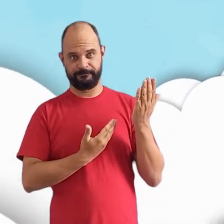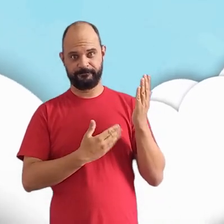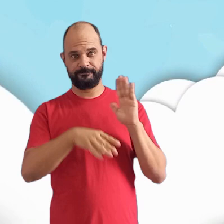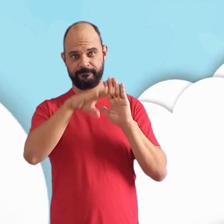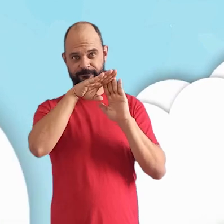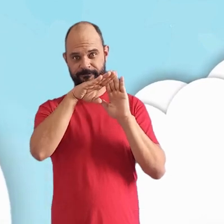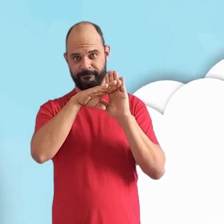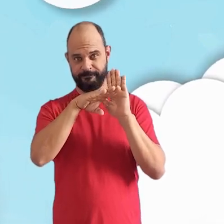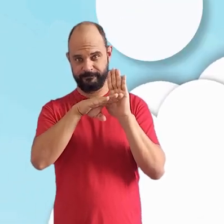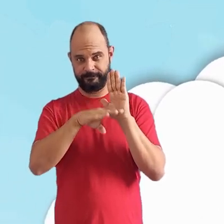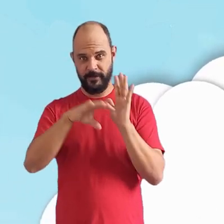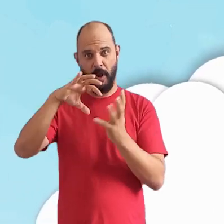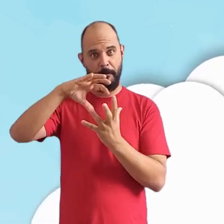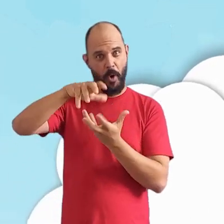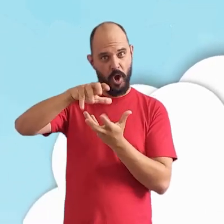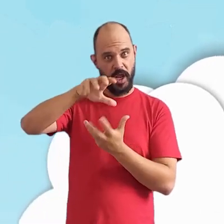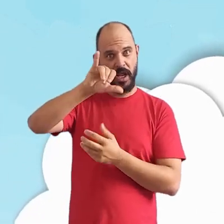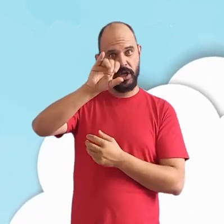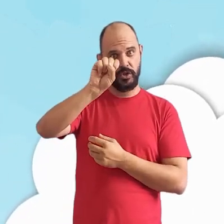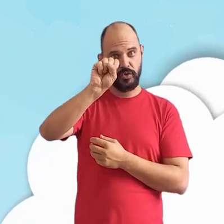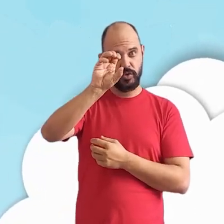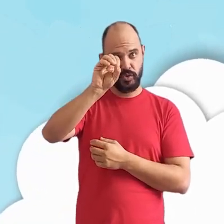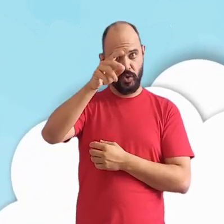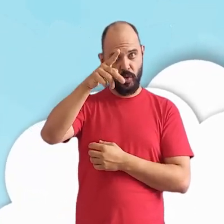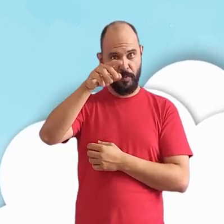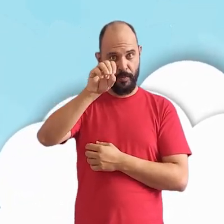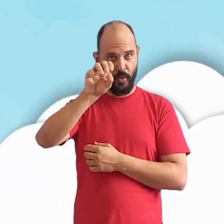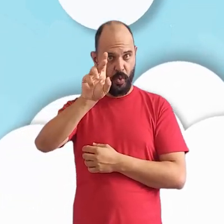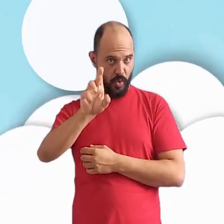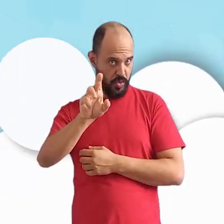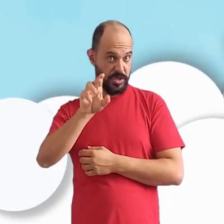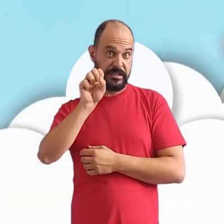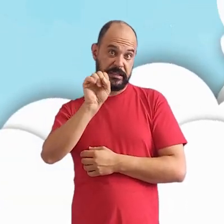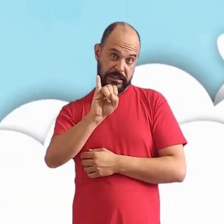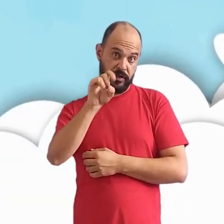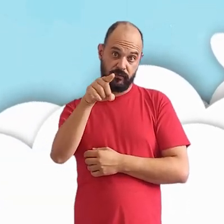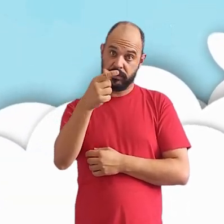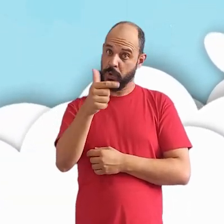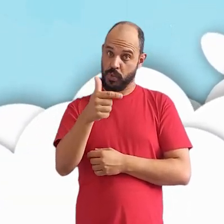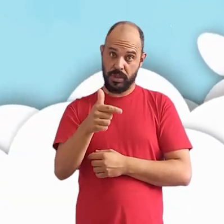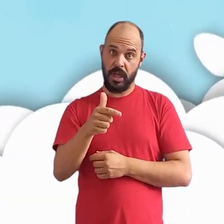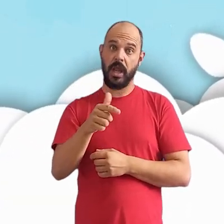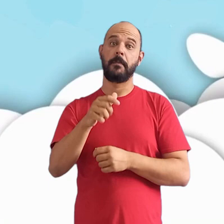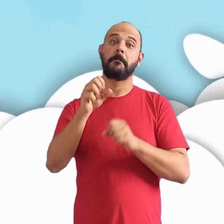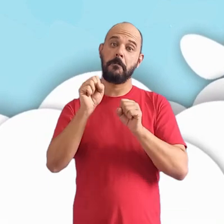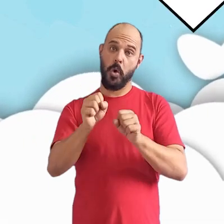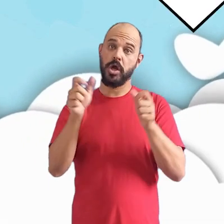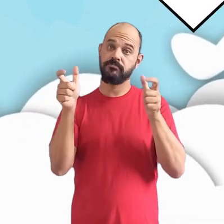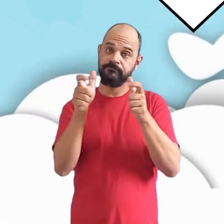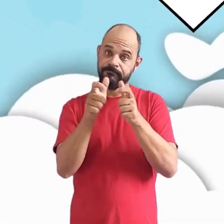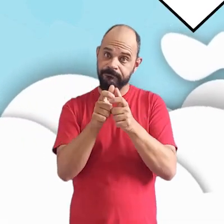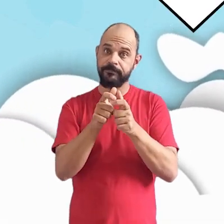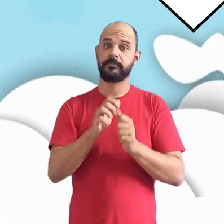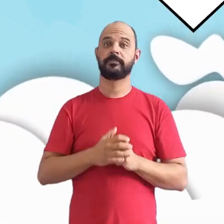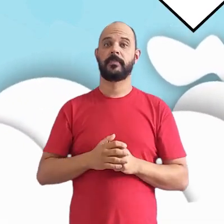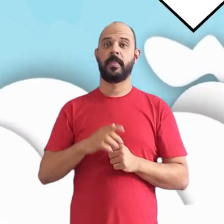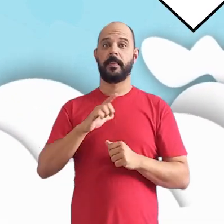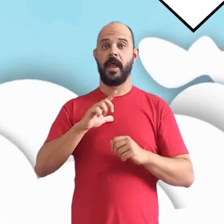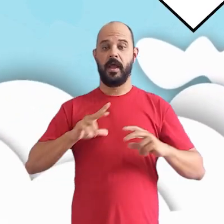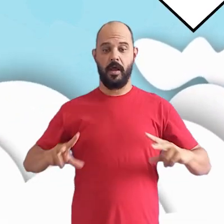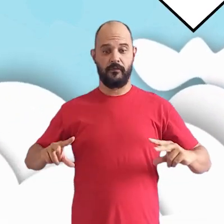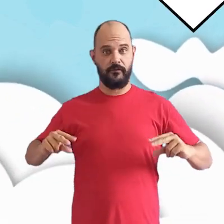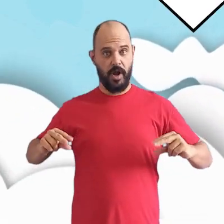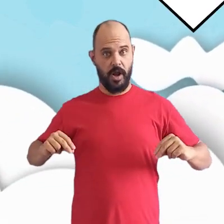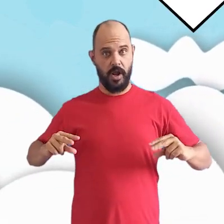uma bolinha de isopor 10 centímetros de diâmetro. Se não tiver, pode utilizar uma menor. Uma fralda de tecido